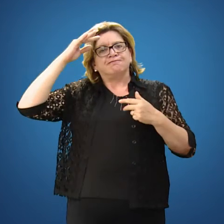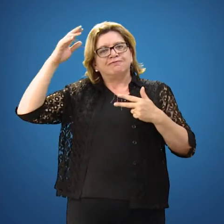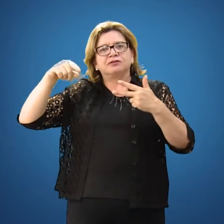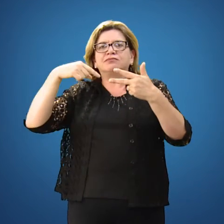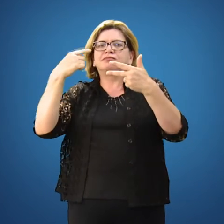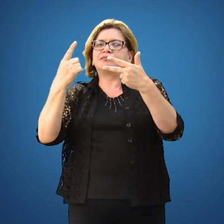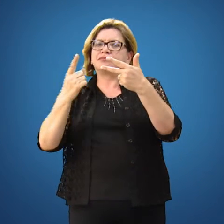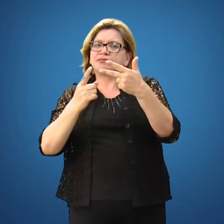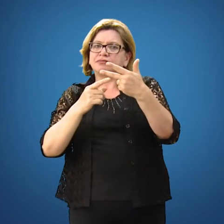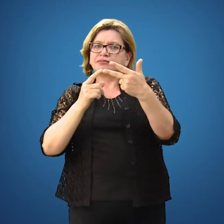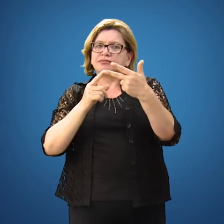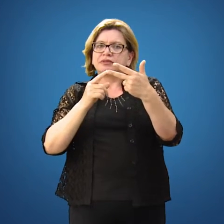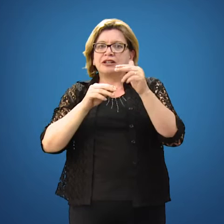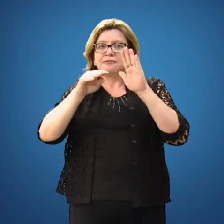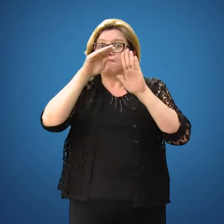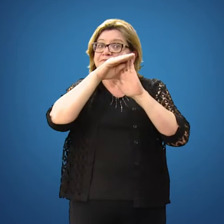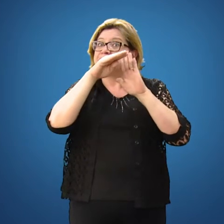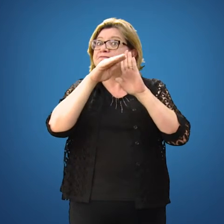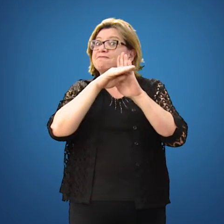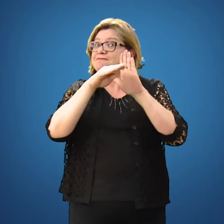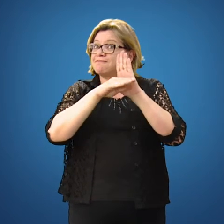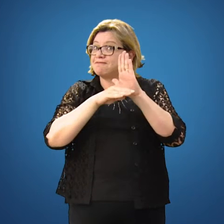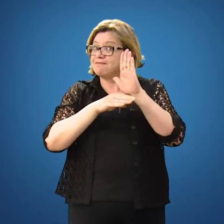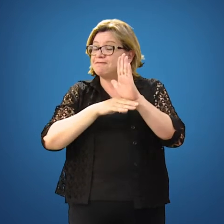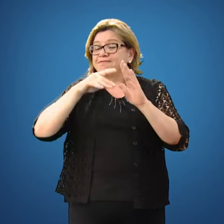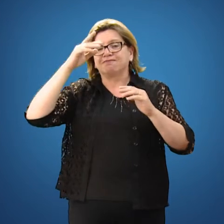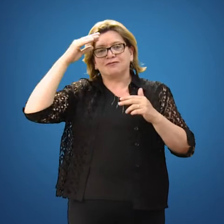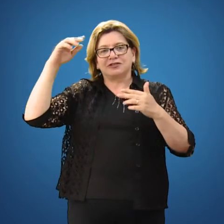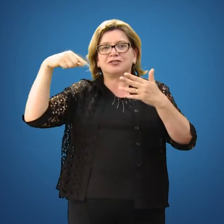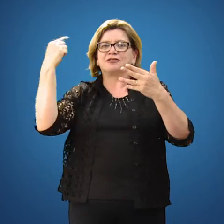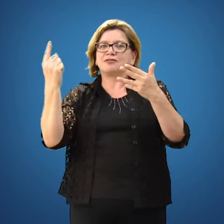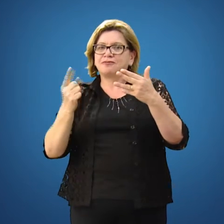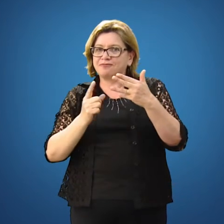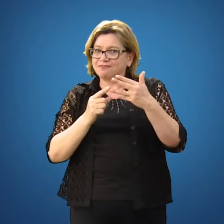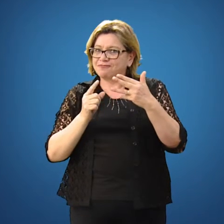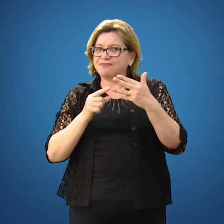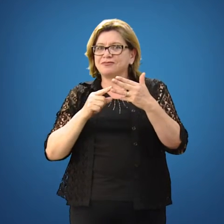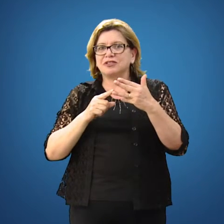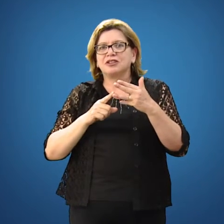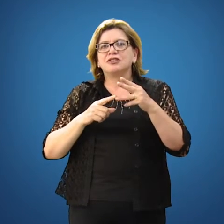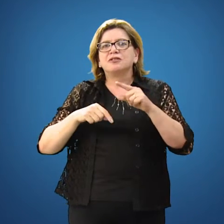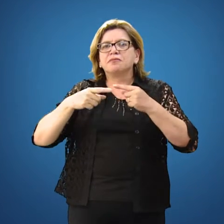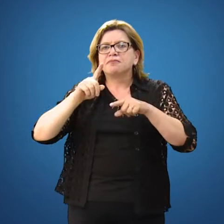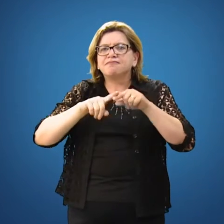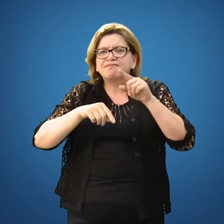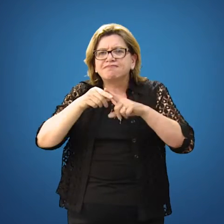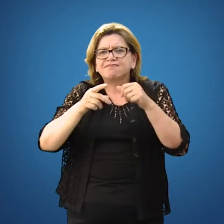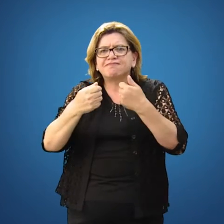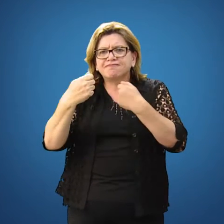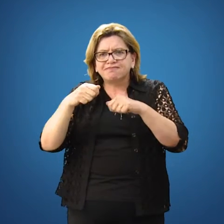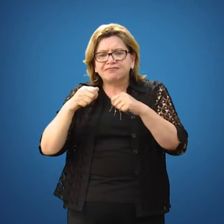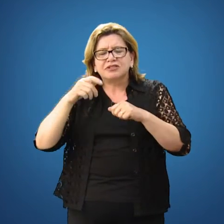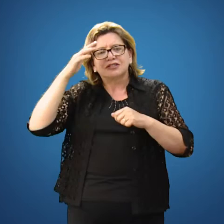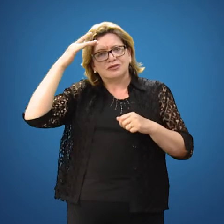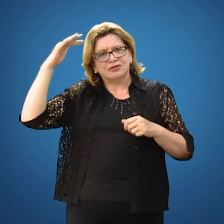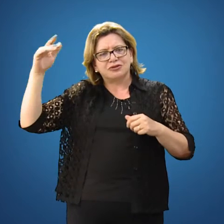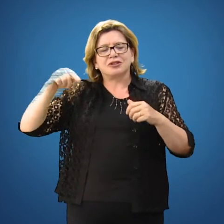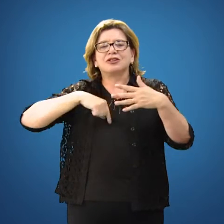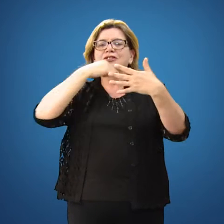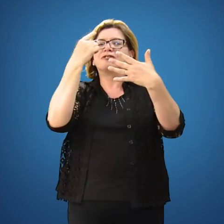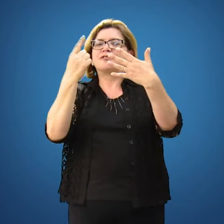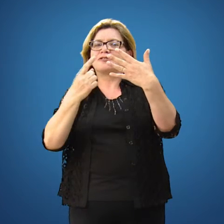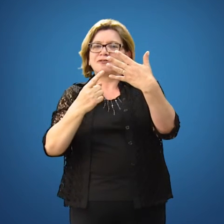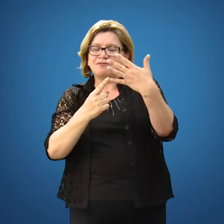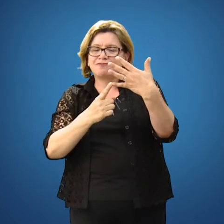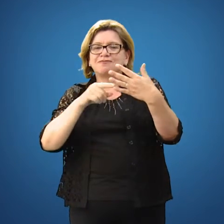O terceiro, para o planejamento desse sonho. O quarto, então, para os recursos necessários desse sonho. E o